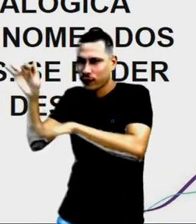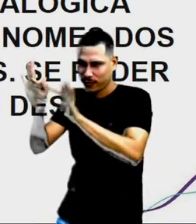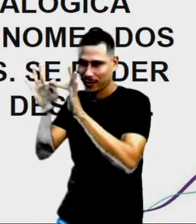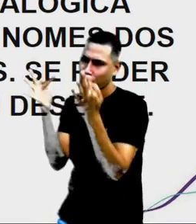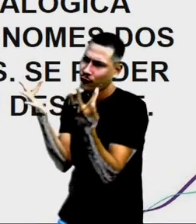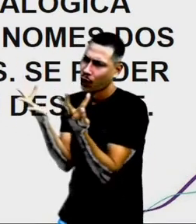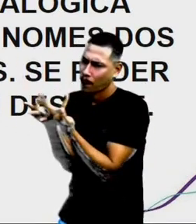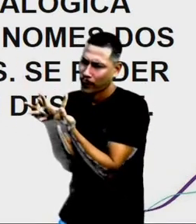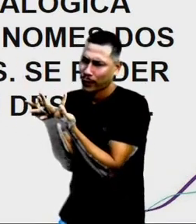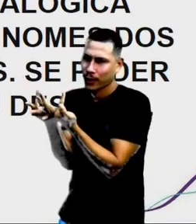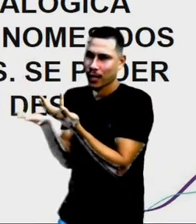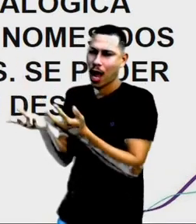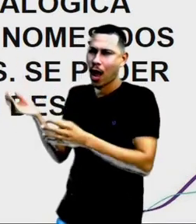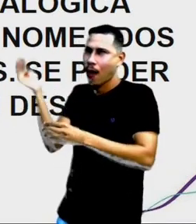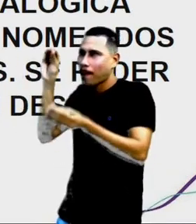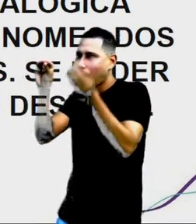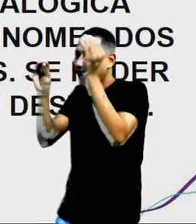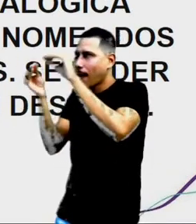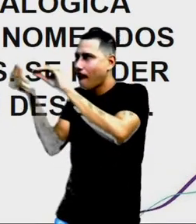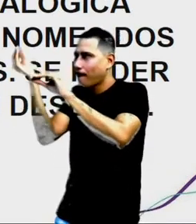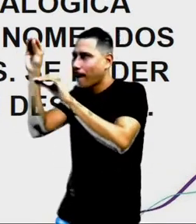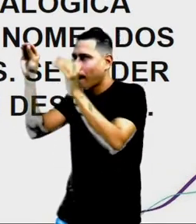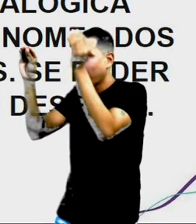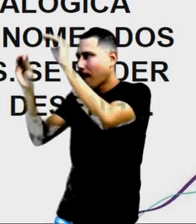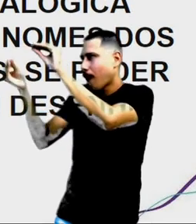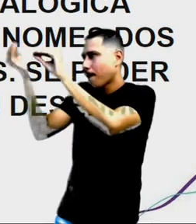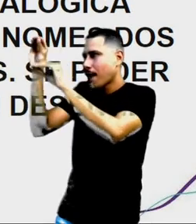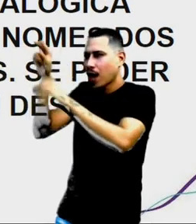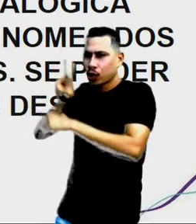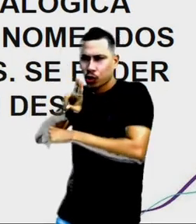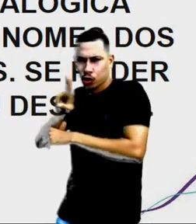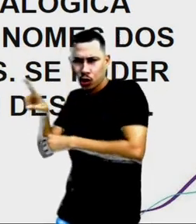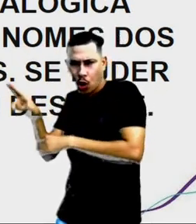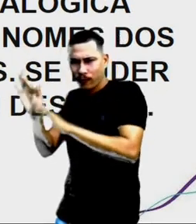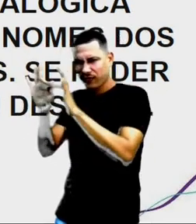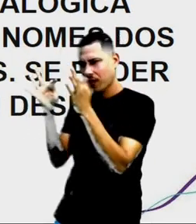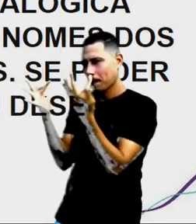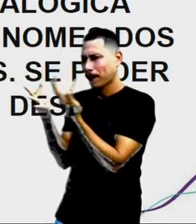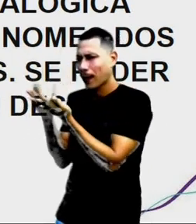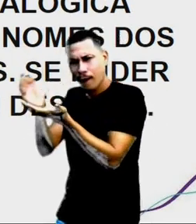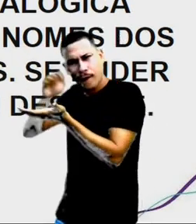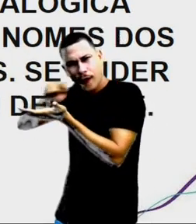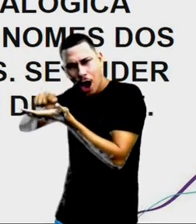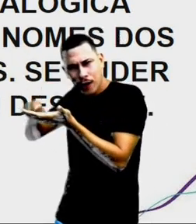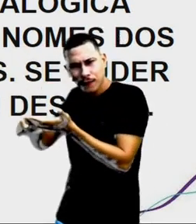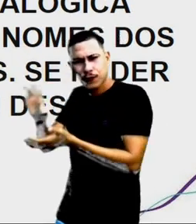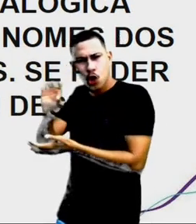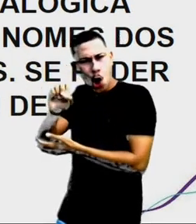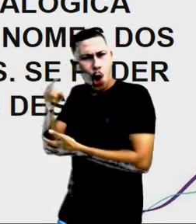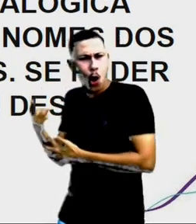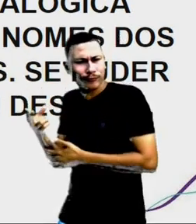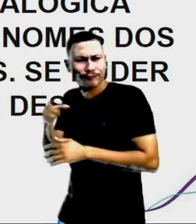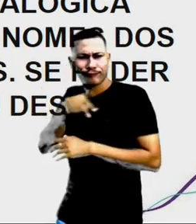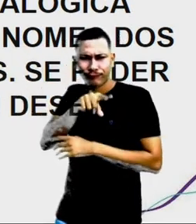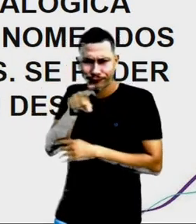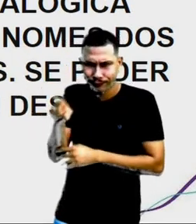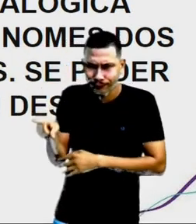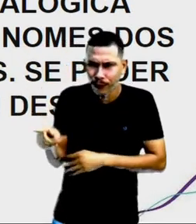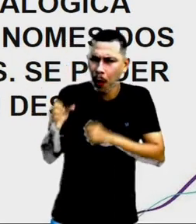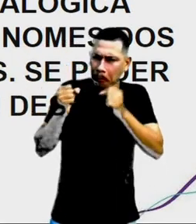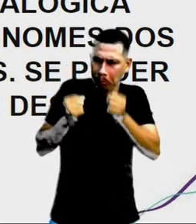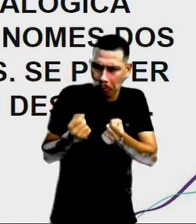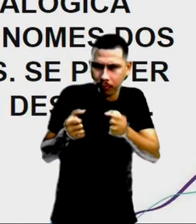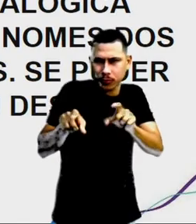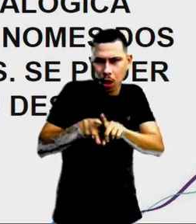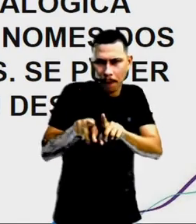e construa sua árvore genealógica, escrevendo os nomes dos seus familiares. Se